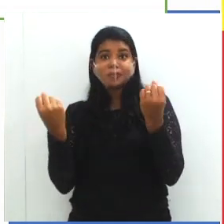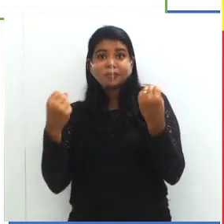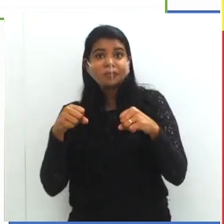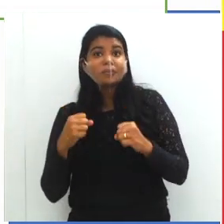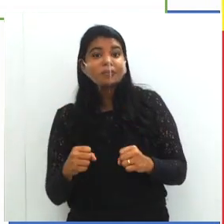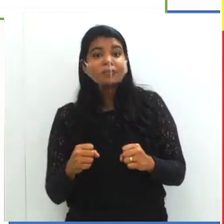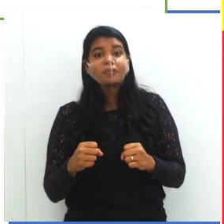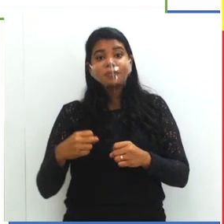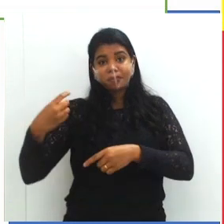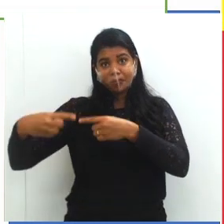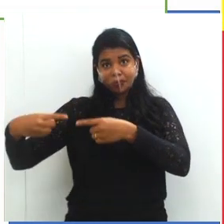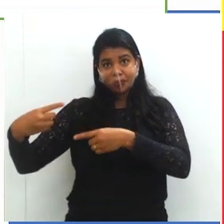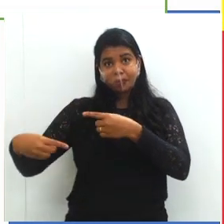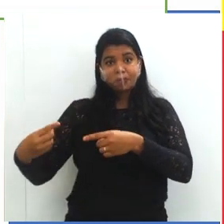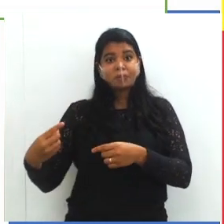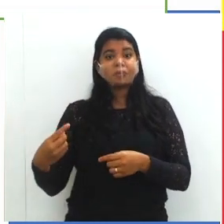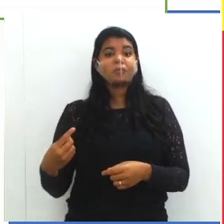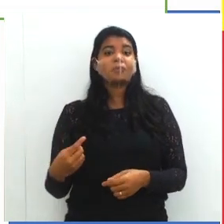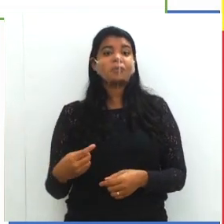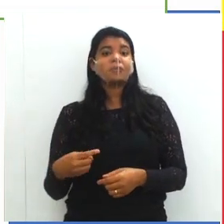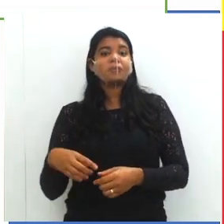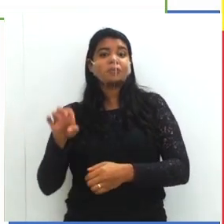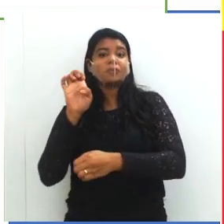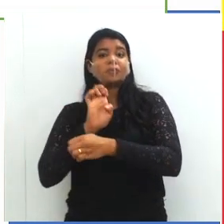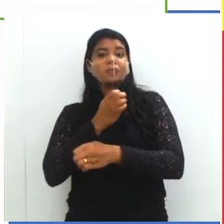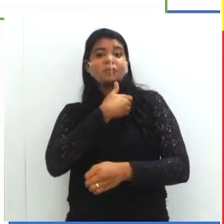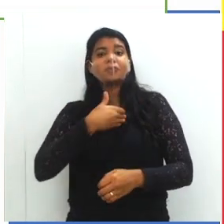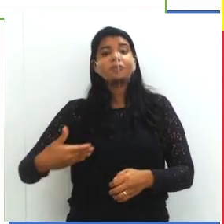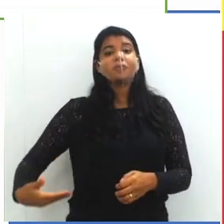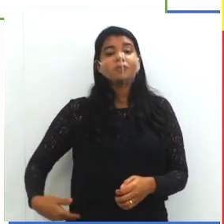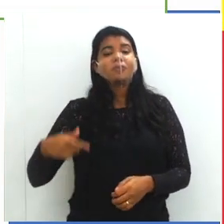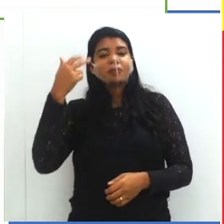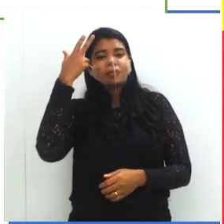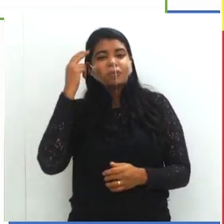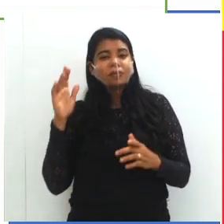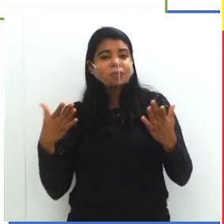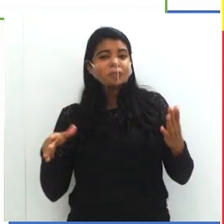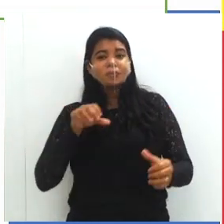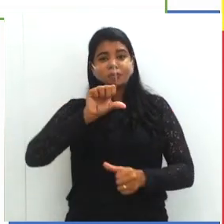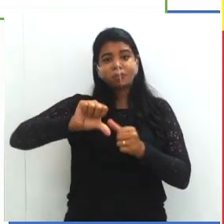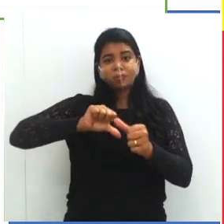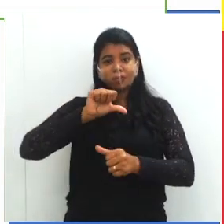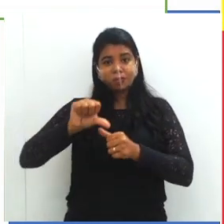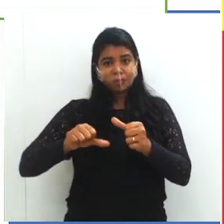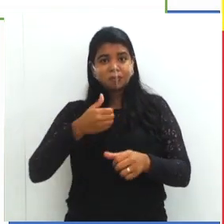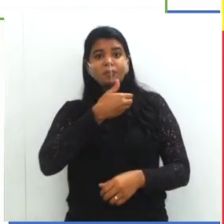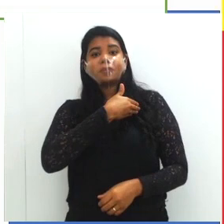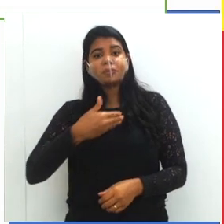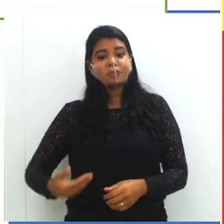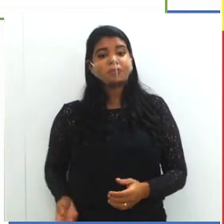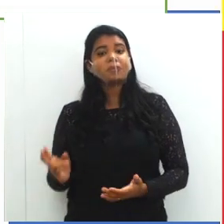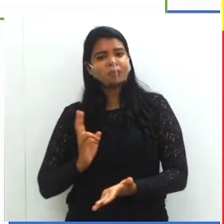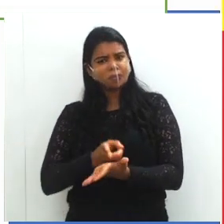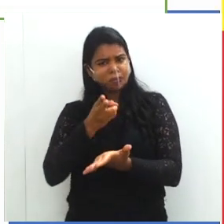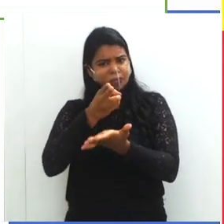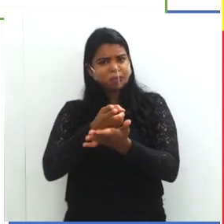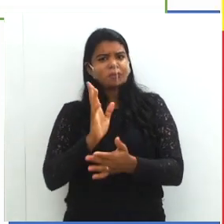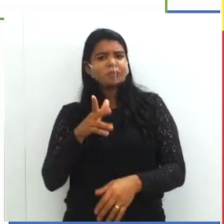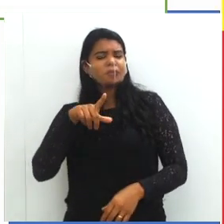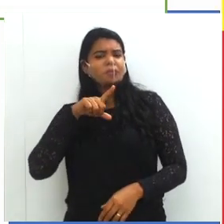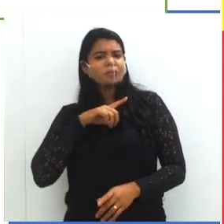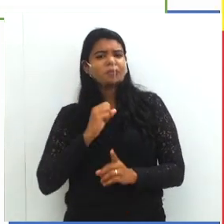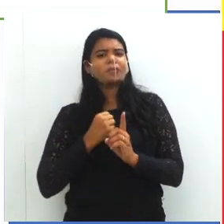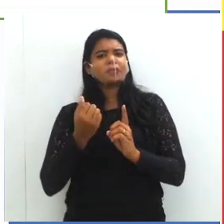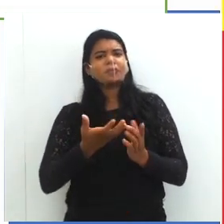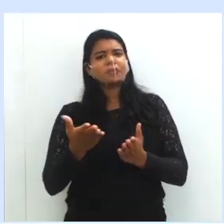e consolidar políticas de Estado que, mesmo quando mudar o governo, continuem